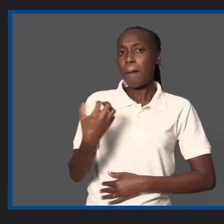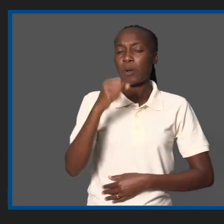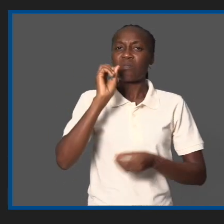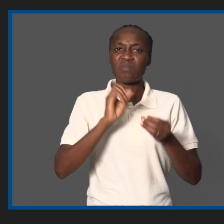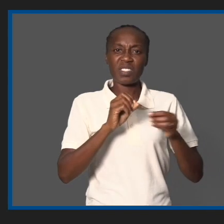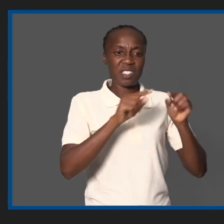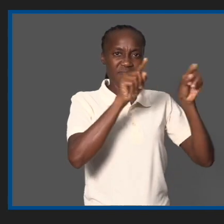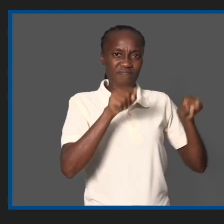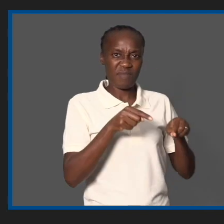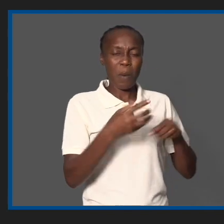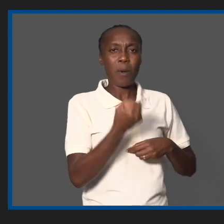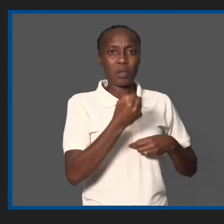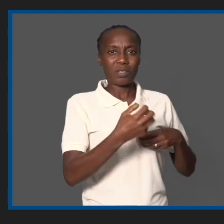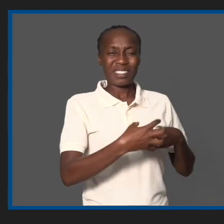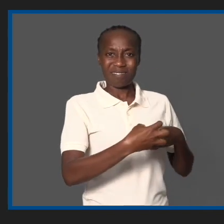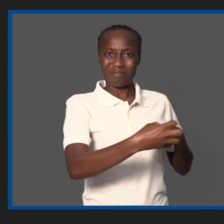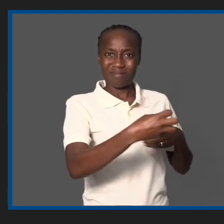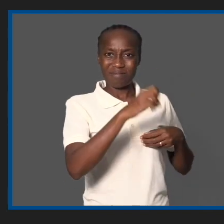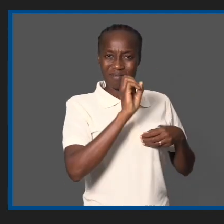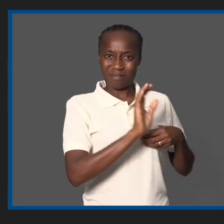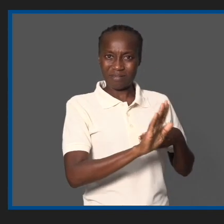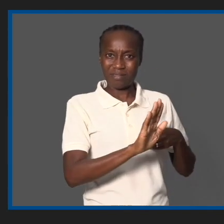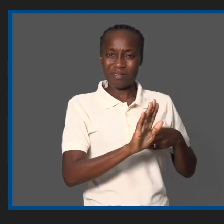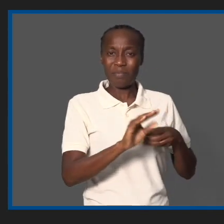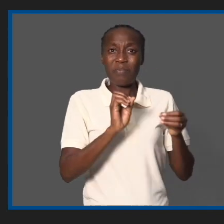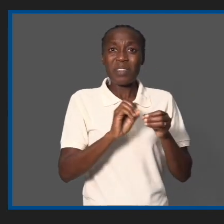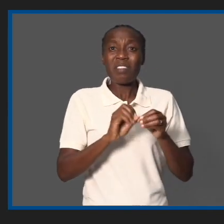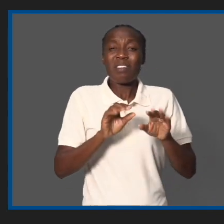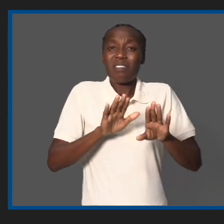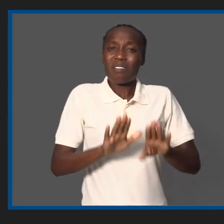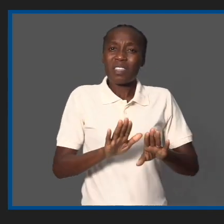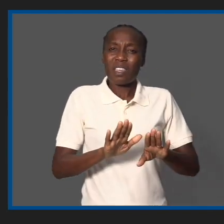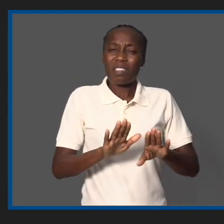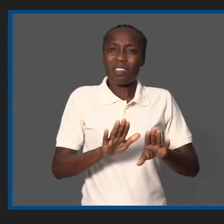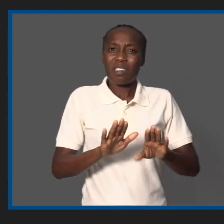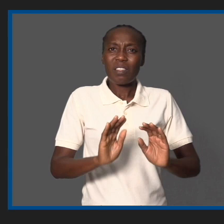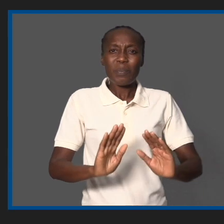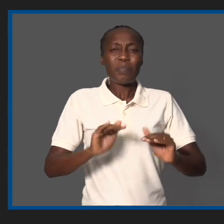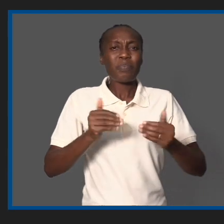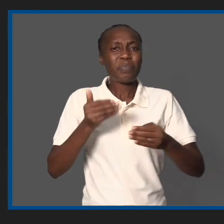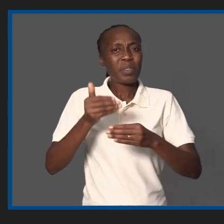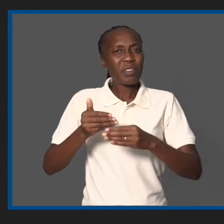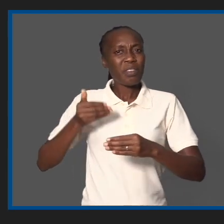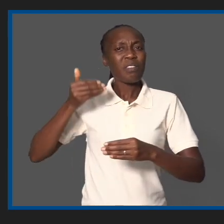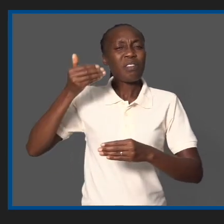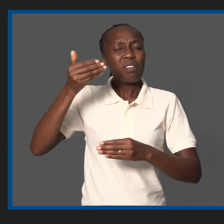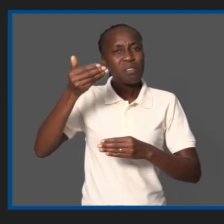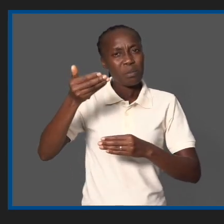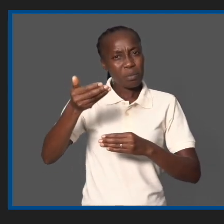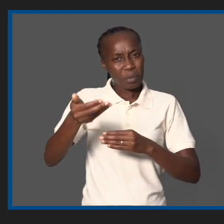me tirar da Algalha. Quando fiquei, só estava a me mudar. E depois,